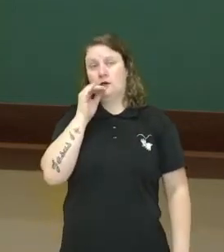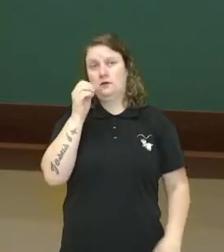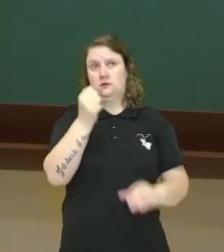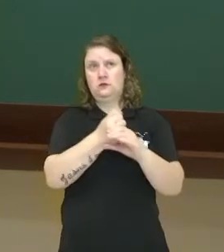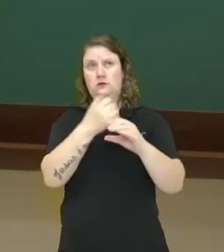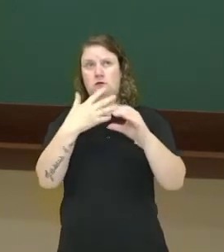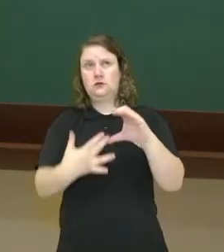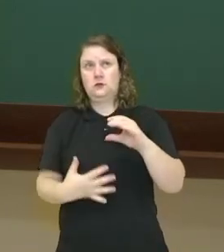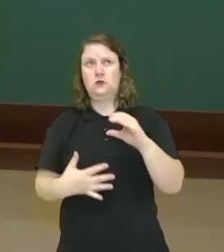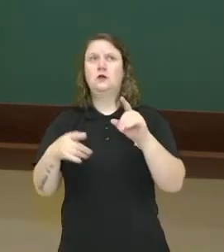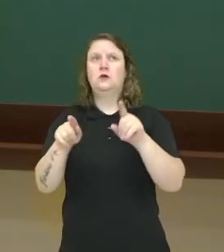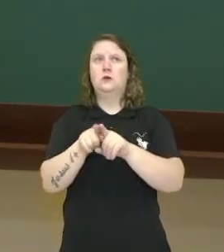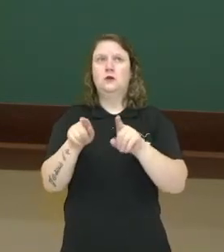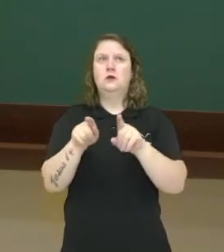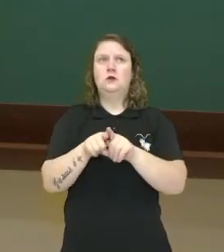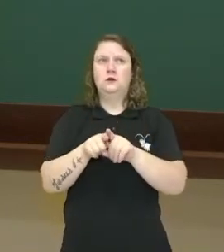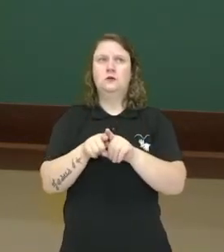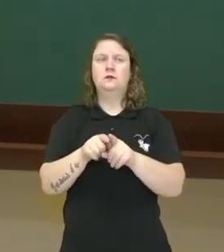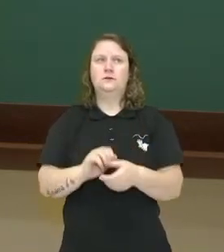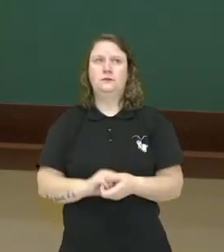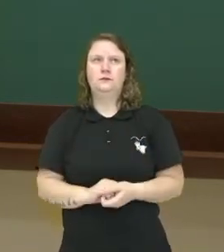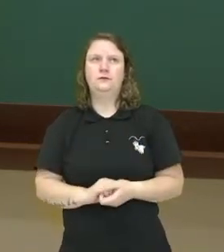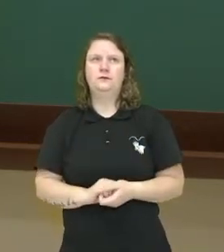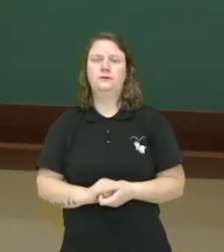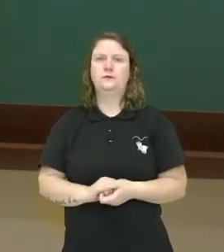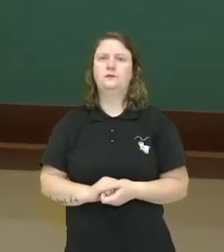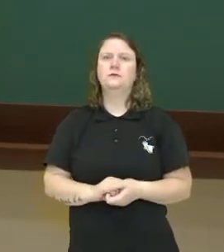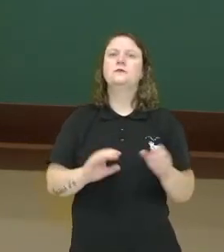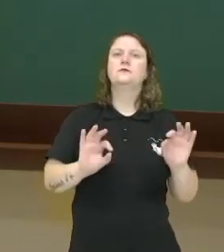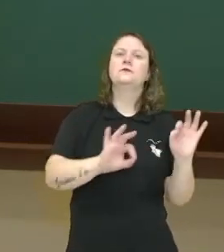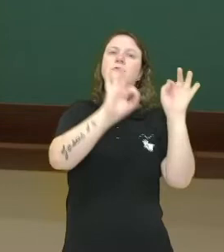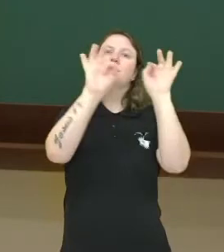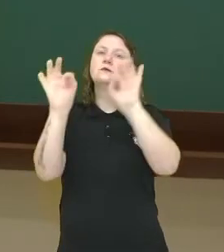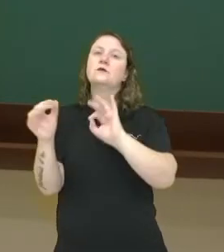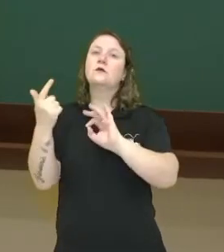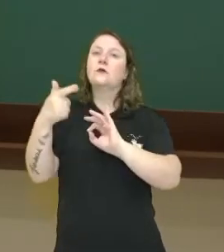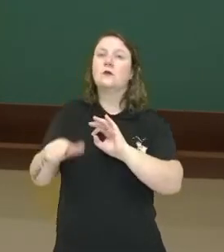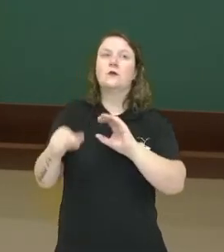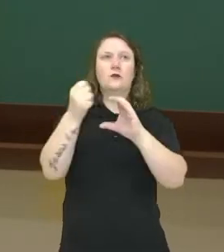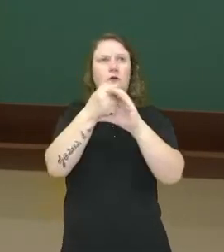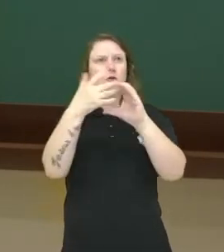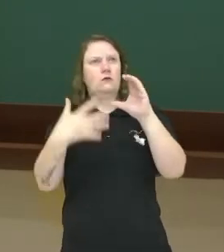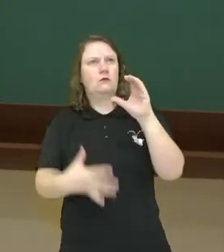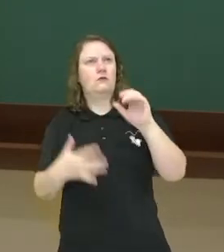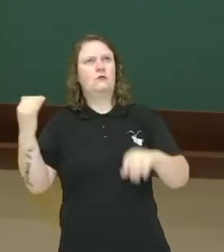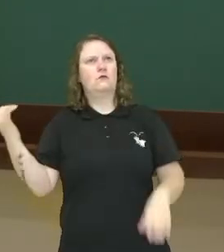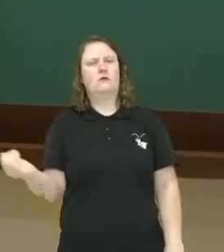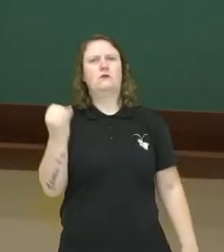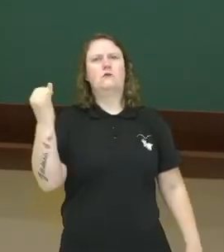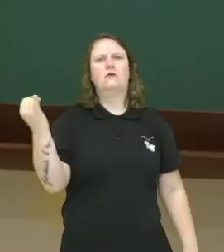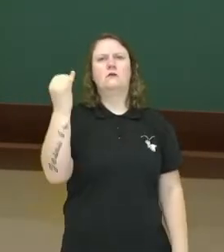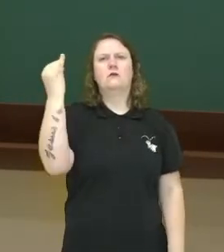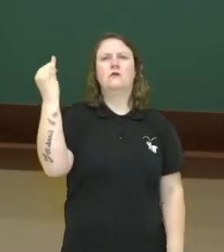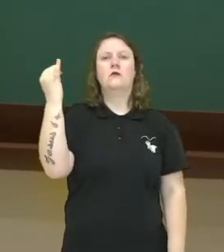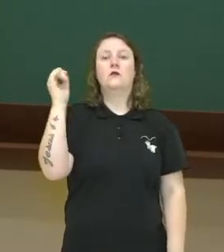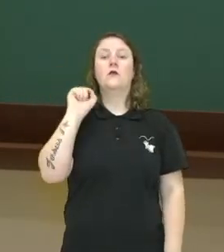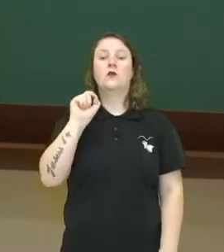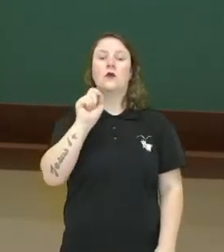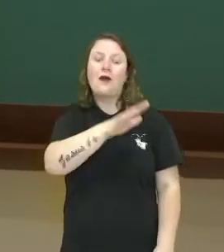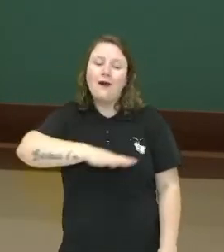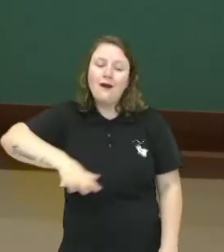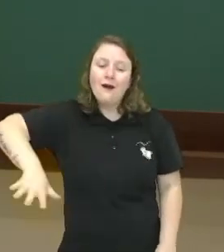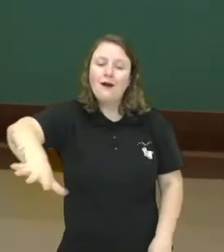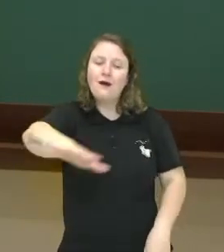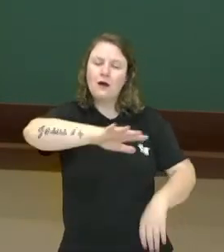ali da integração maior do país. Outro fator importante, a educação. Sempre